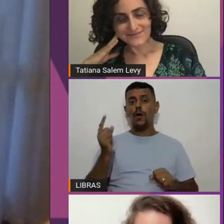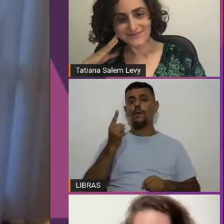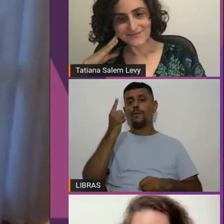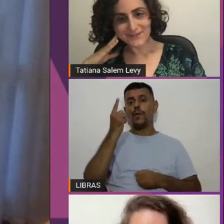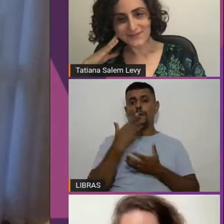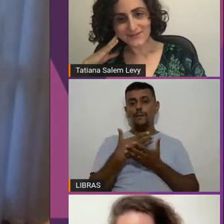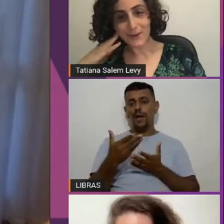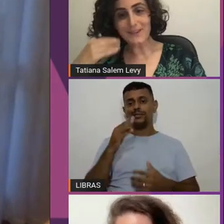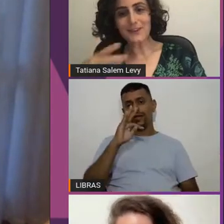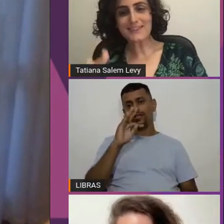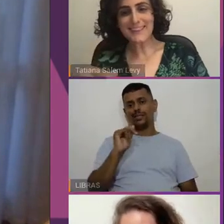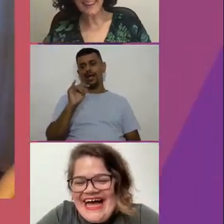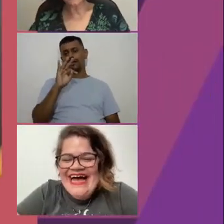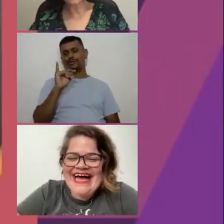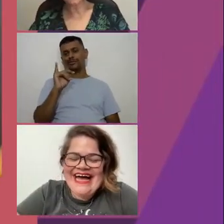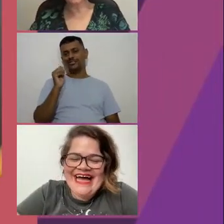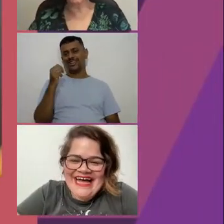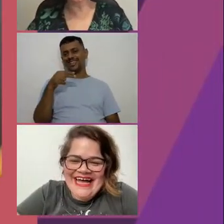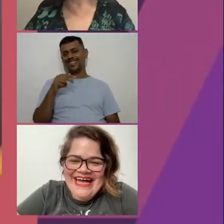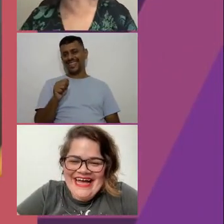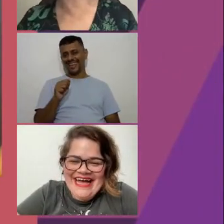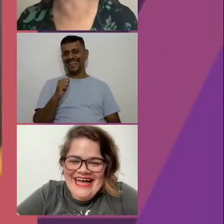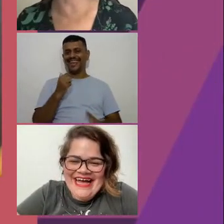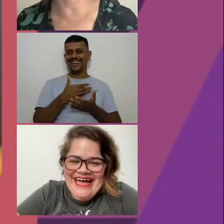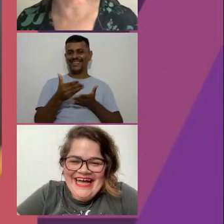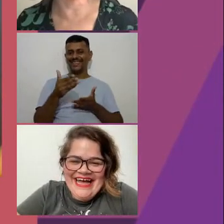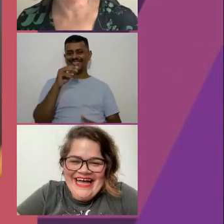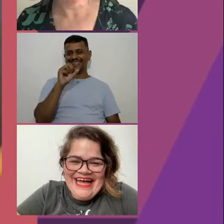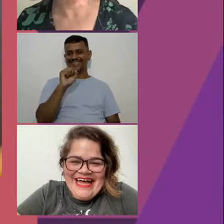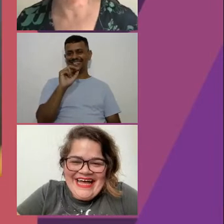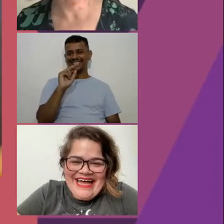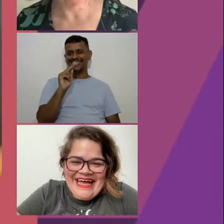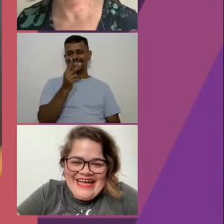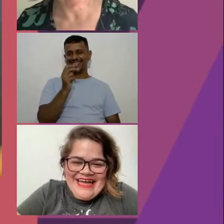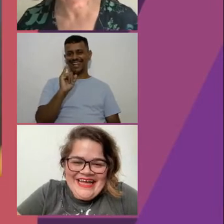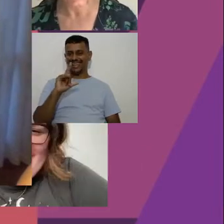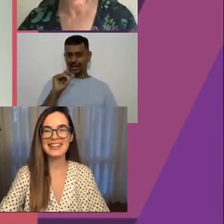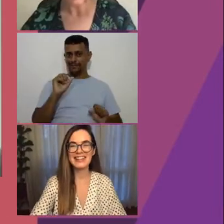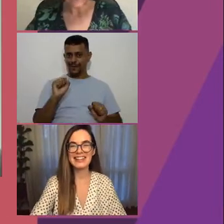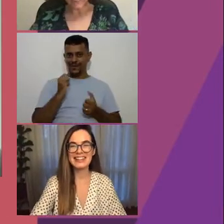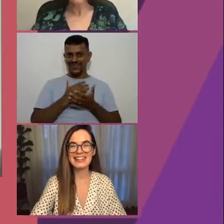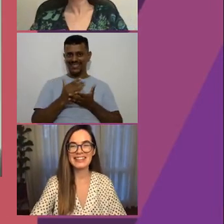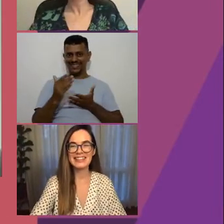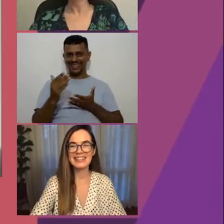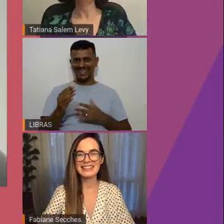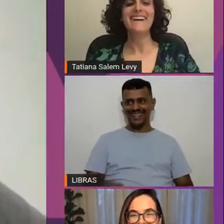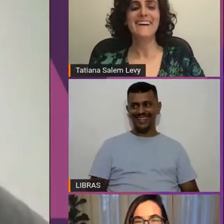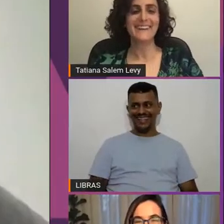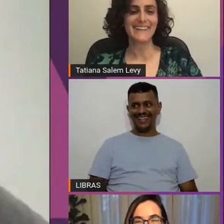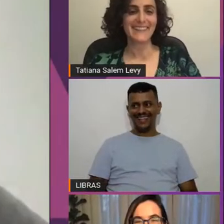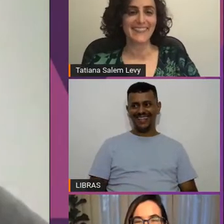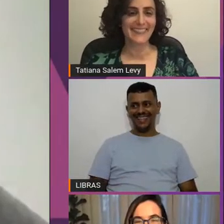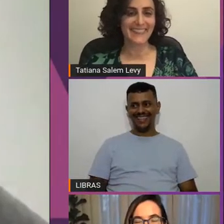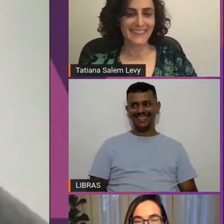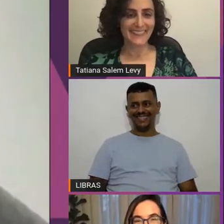Tatiana começa com efeito vamos lá